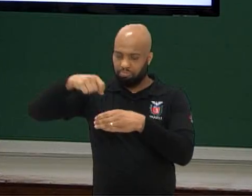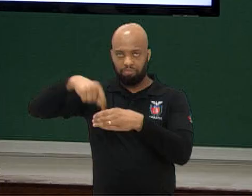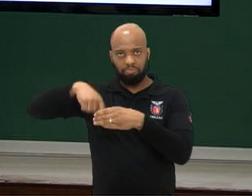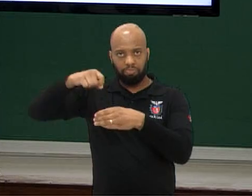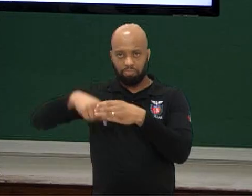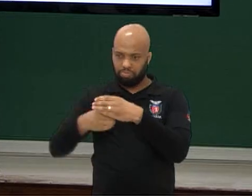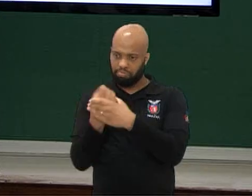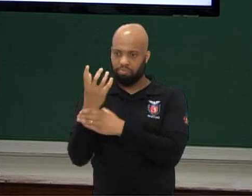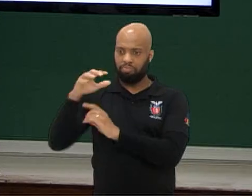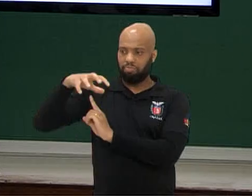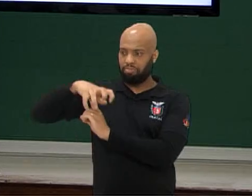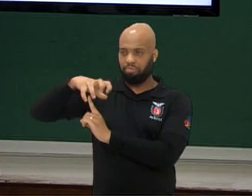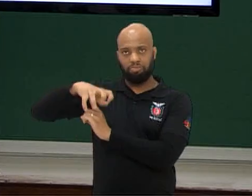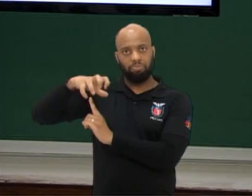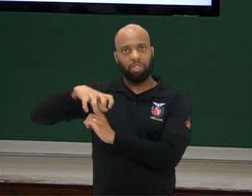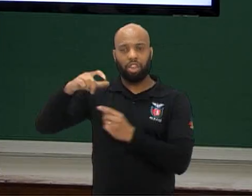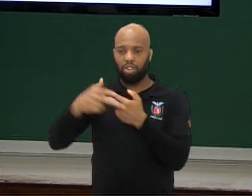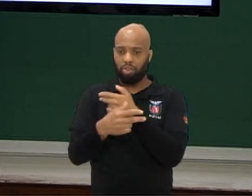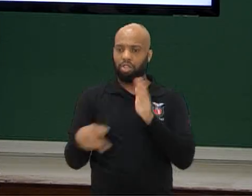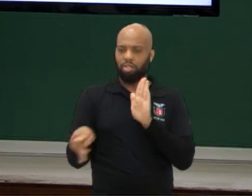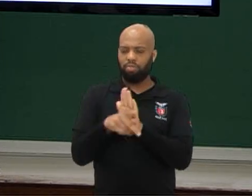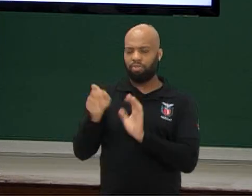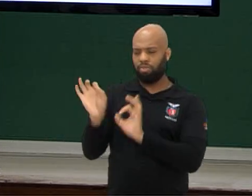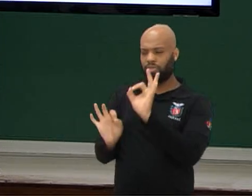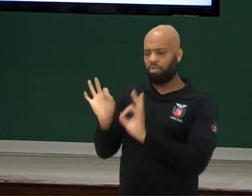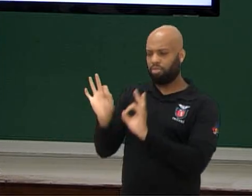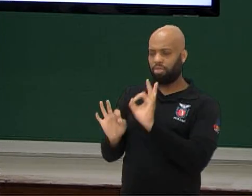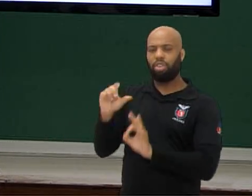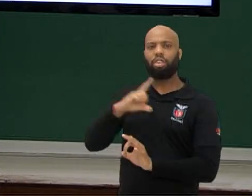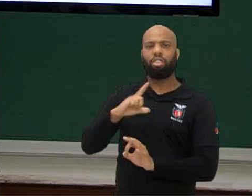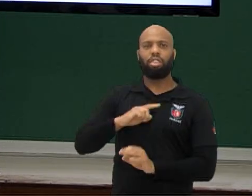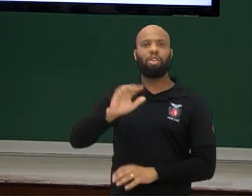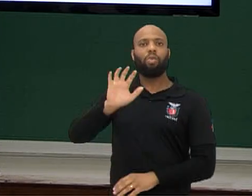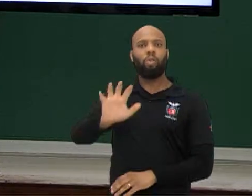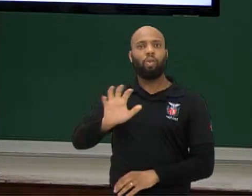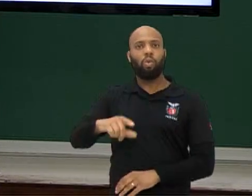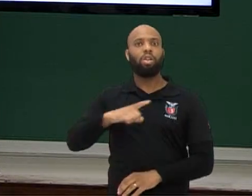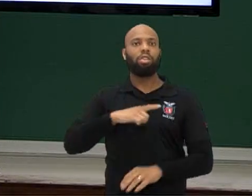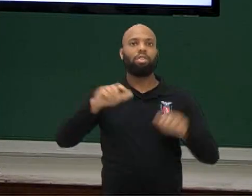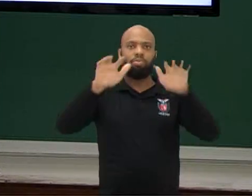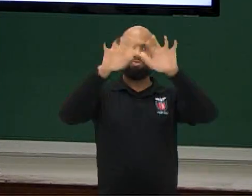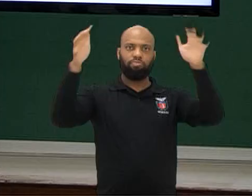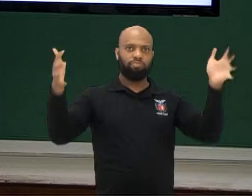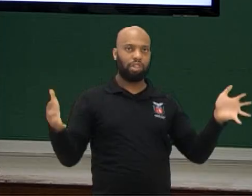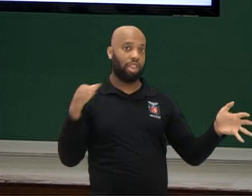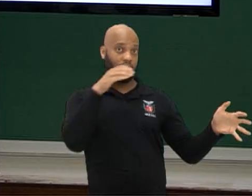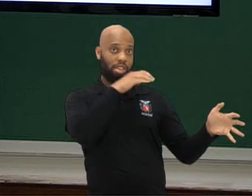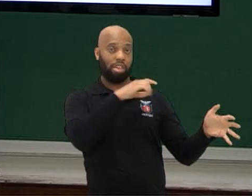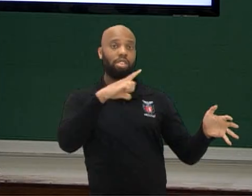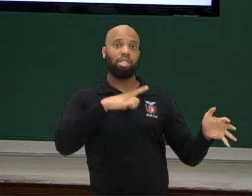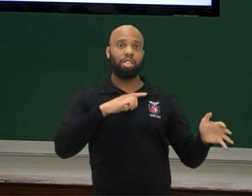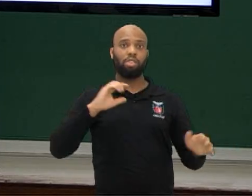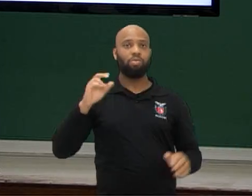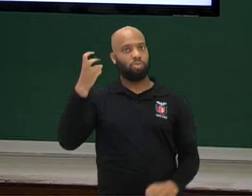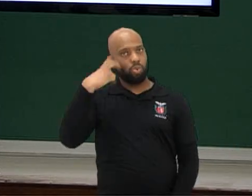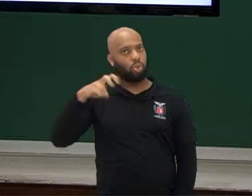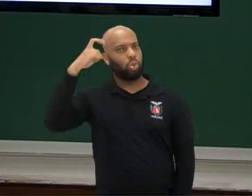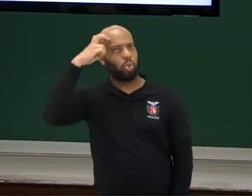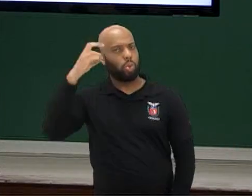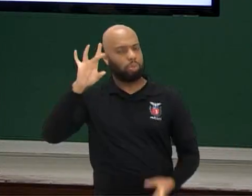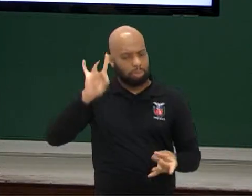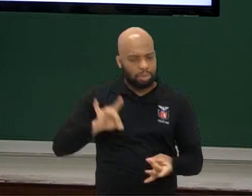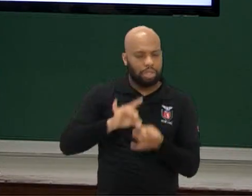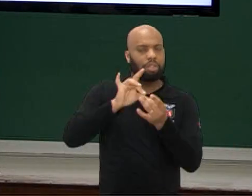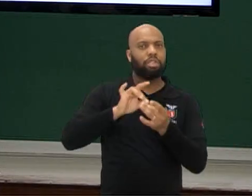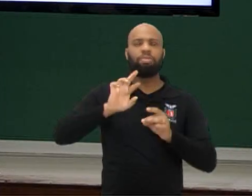com substratos próprios preparados, eles têm que ficar em locais climatizados, existe toda uma cultura própria,